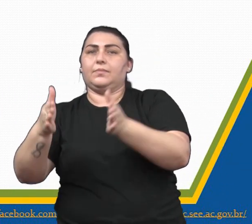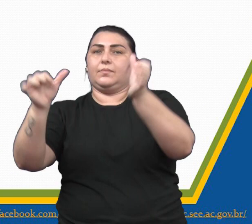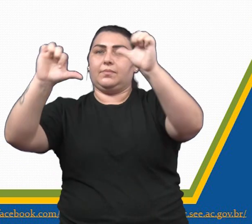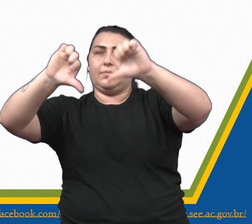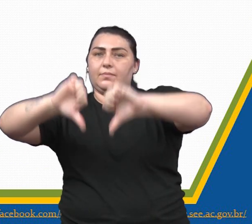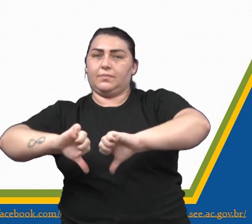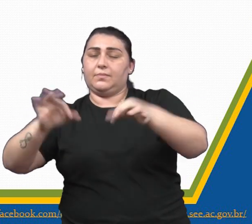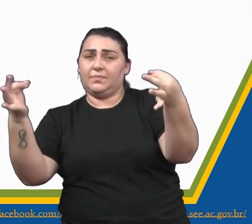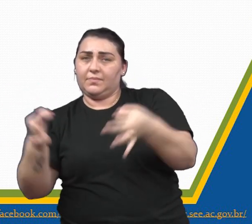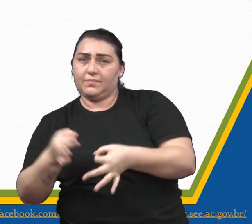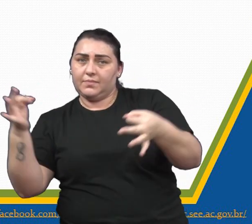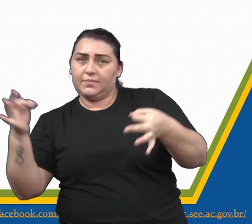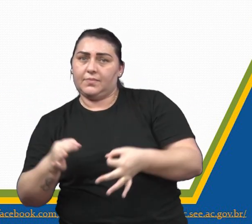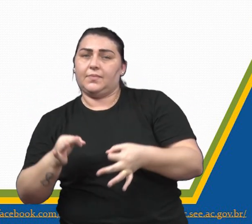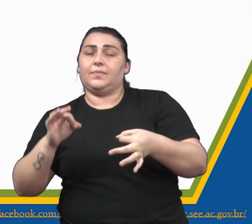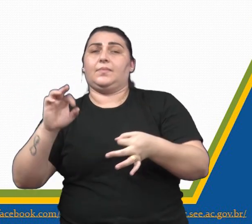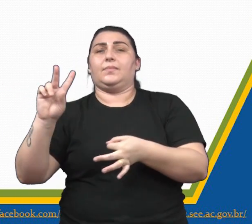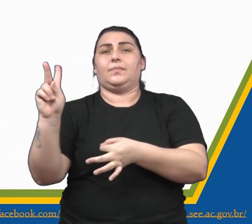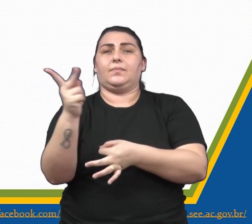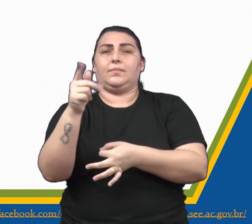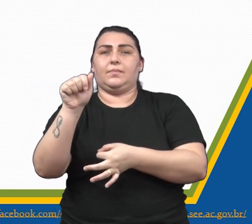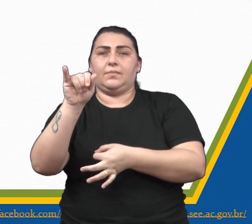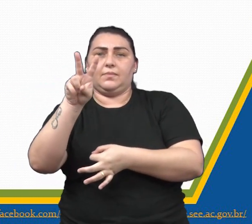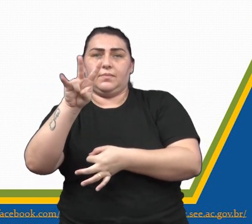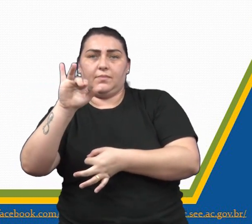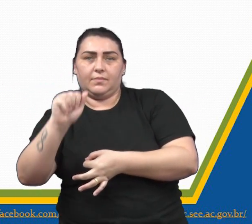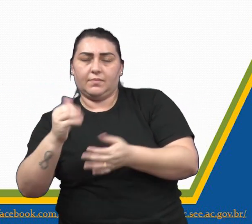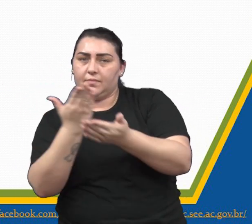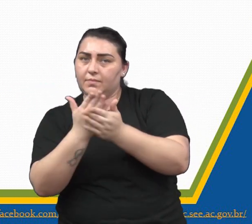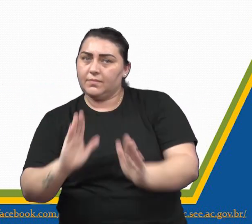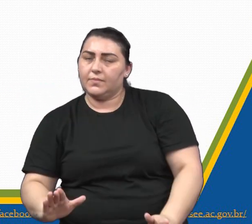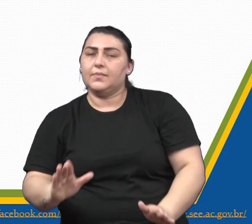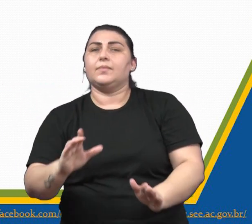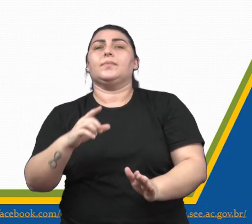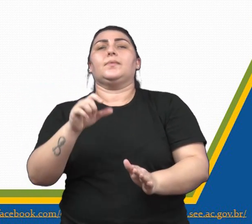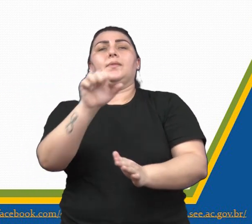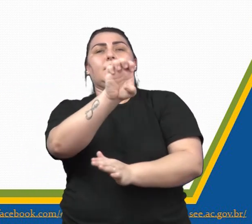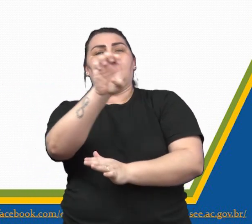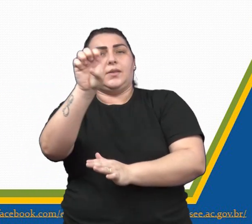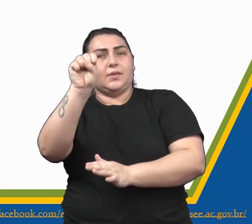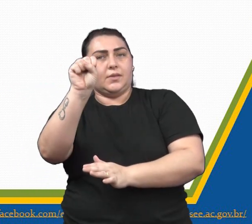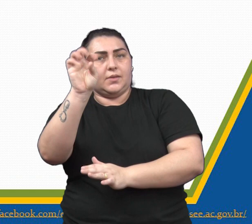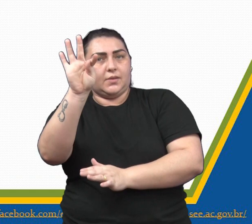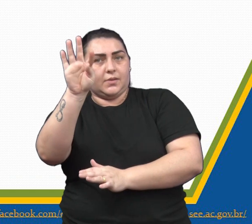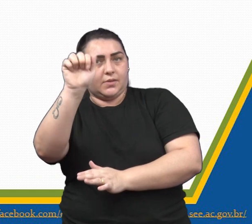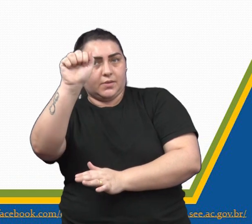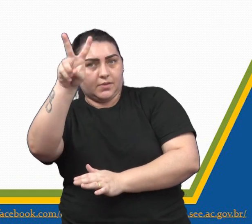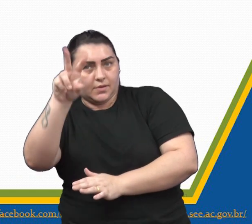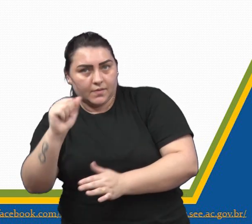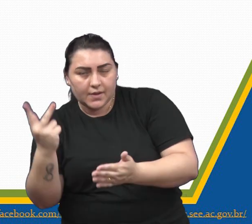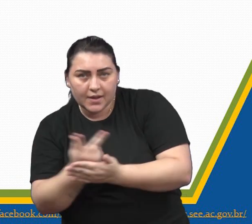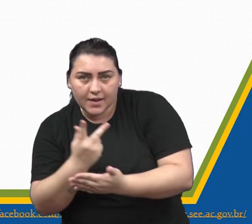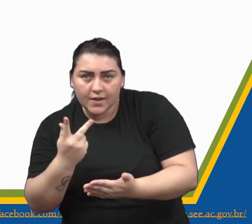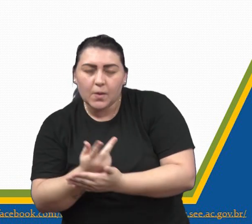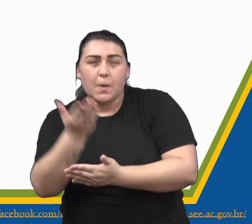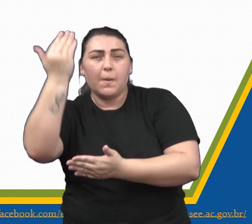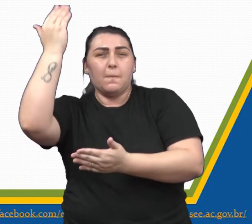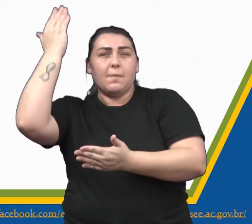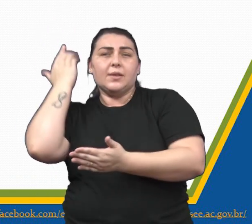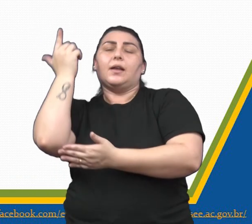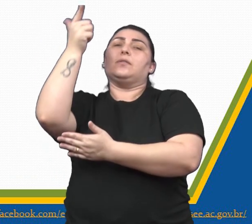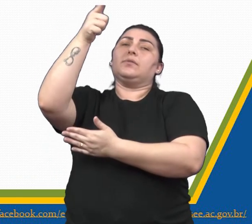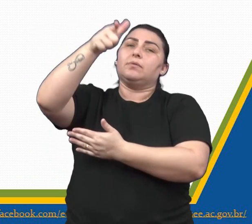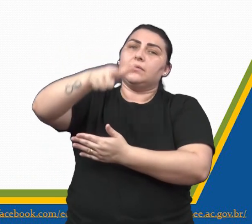as formas havia acabado e estava errado, pois indicam um passado que durou ou que se